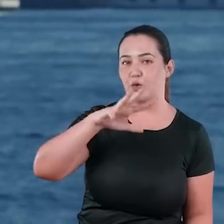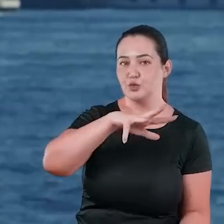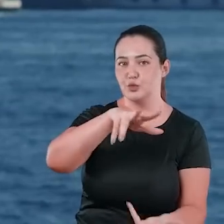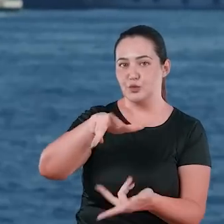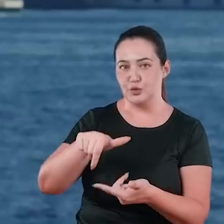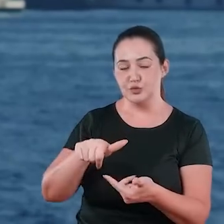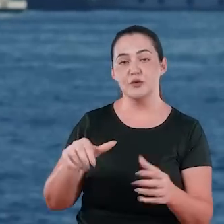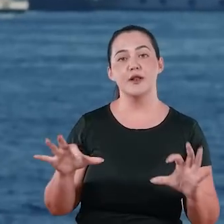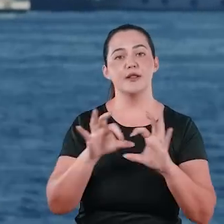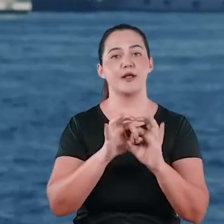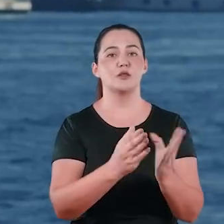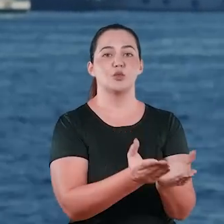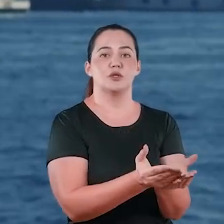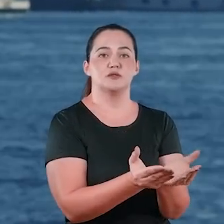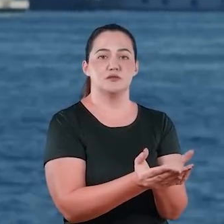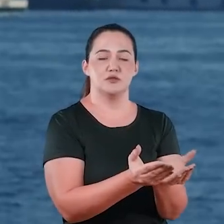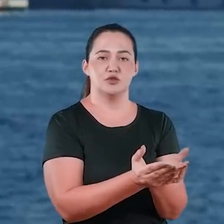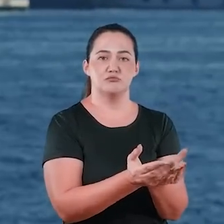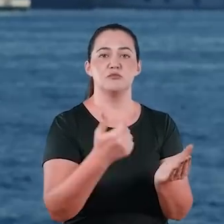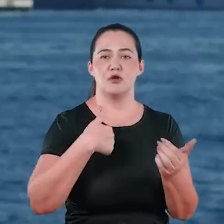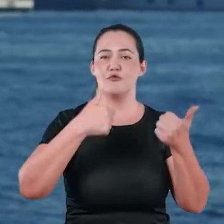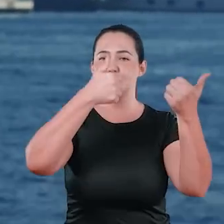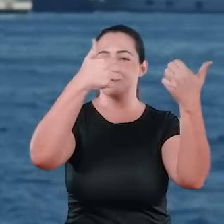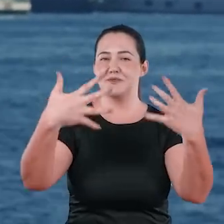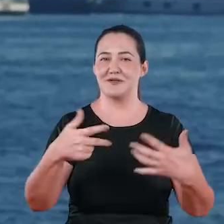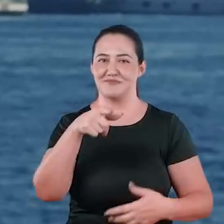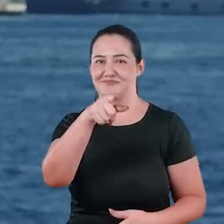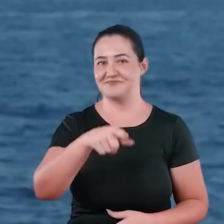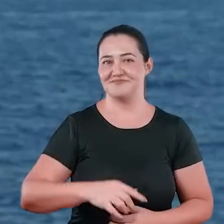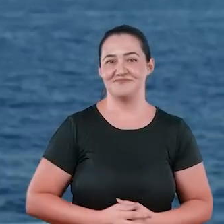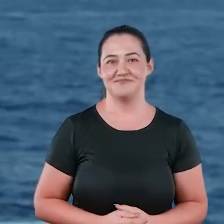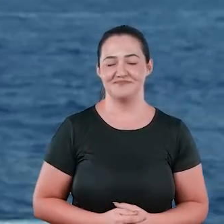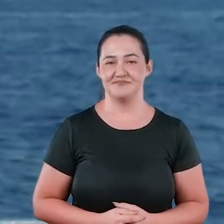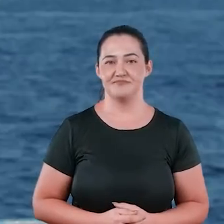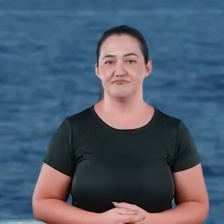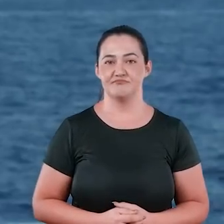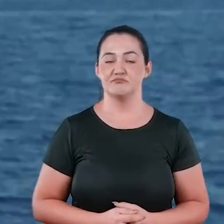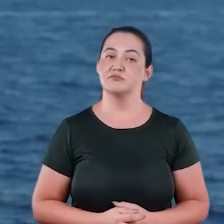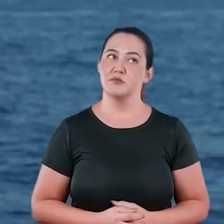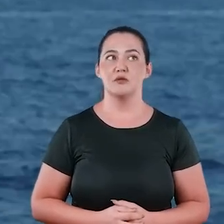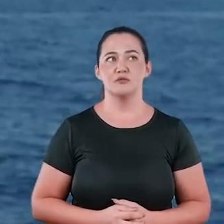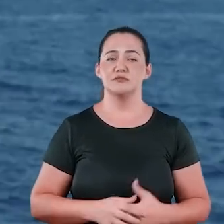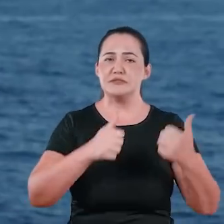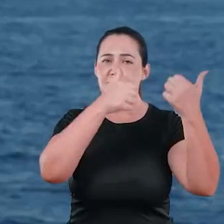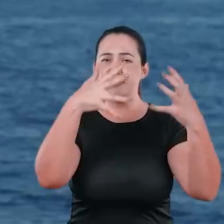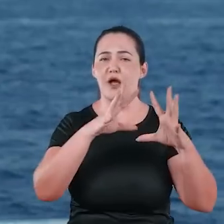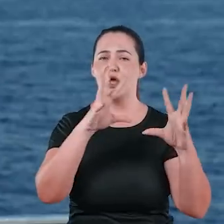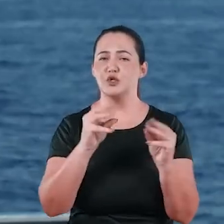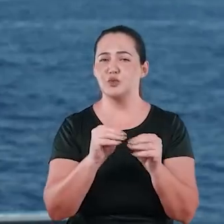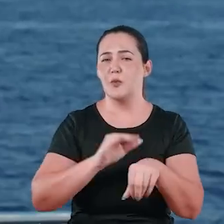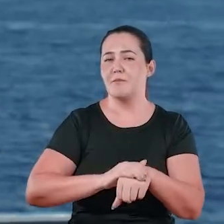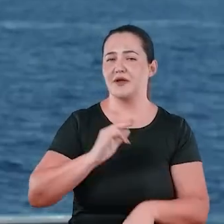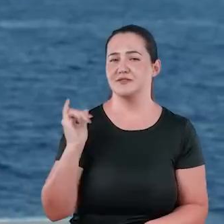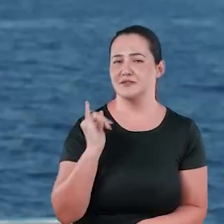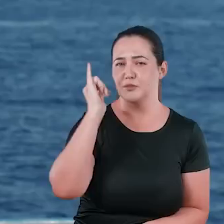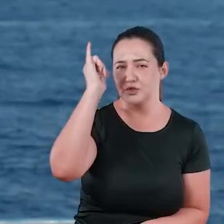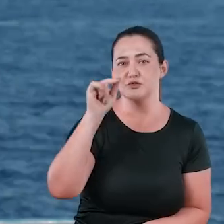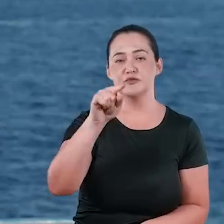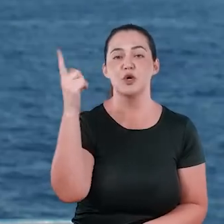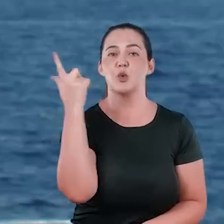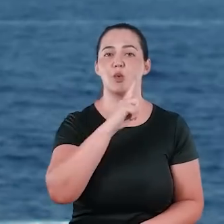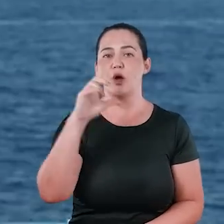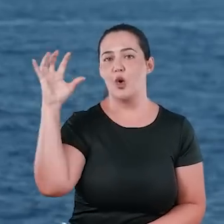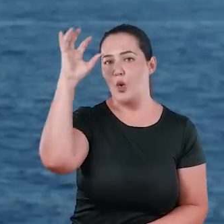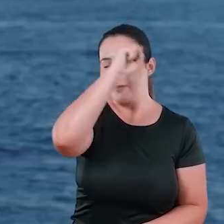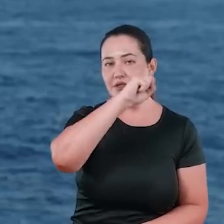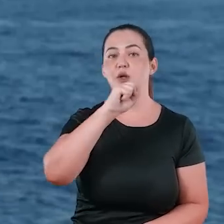da história do cristianismo. E eu vou contar parte dessa história para vocês. Pelo menos o essencial, para que você possa compreender ainda mais